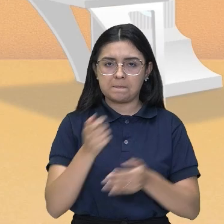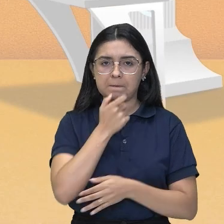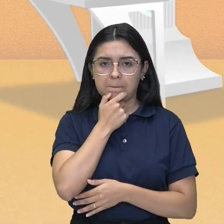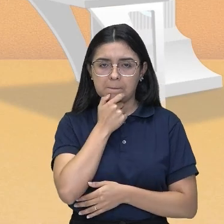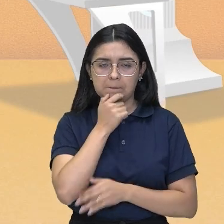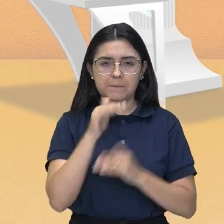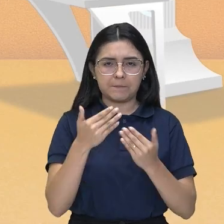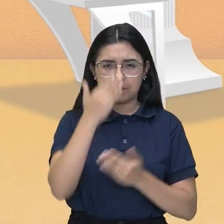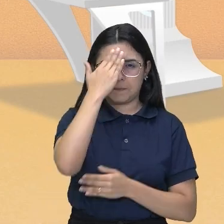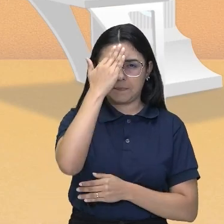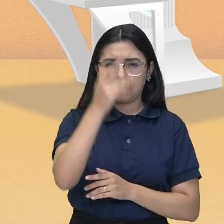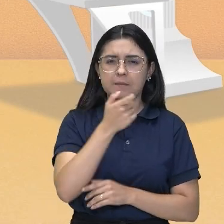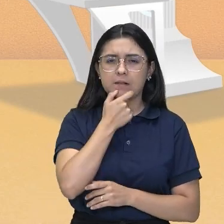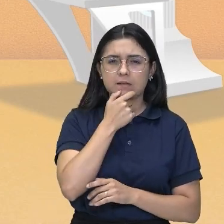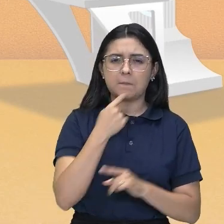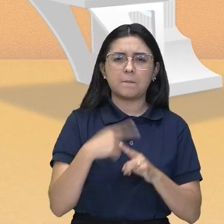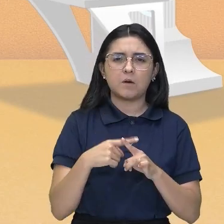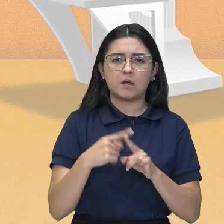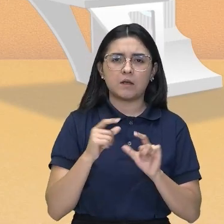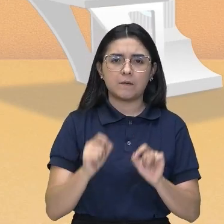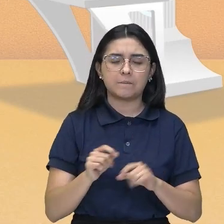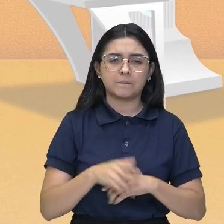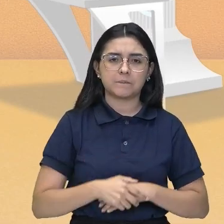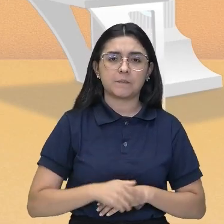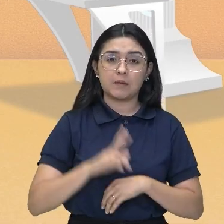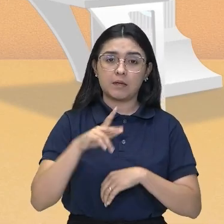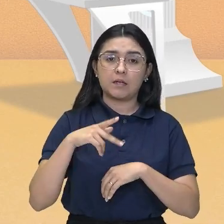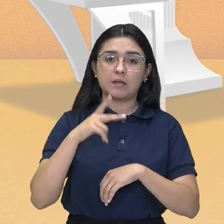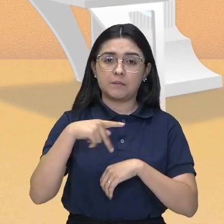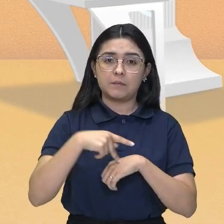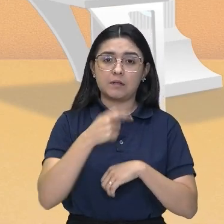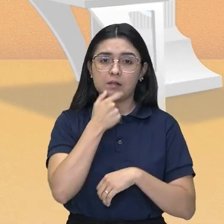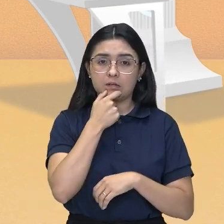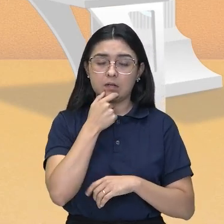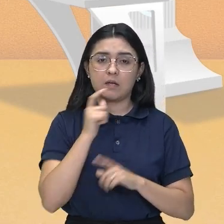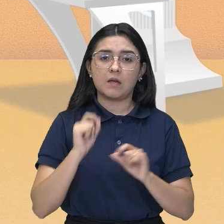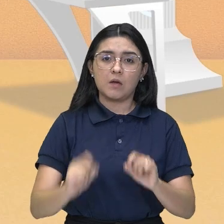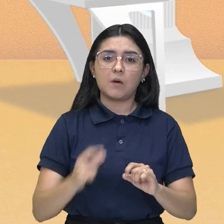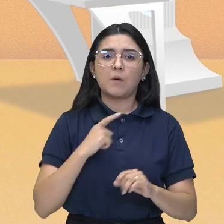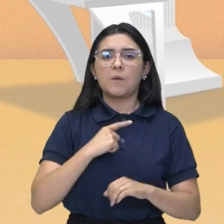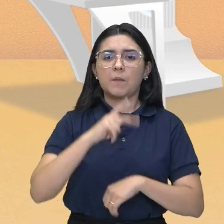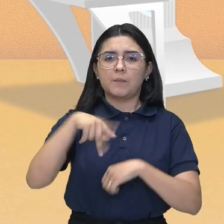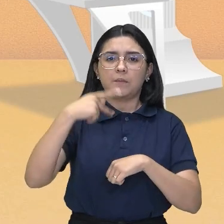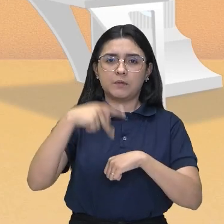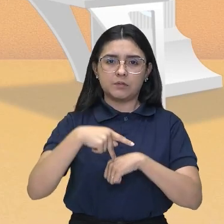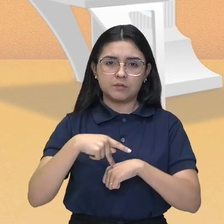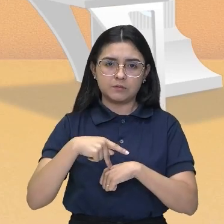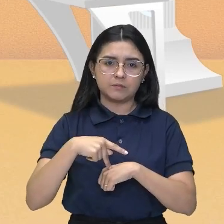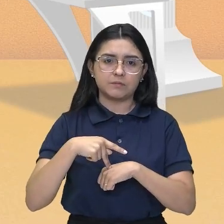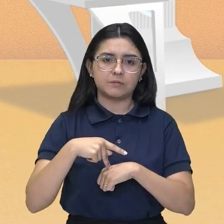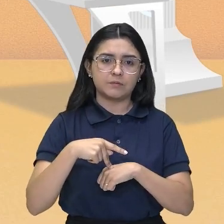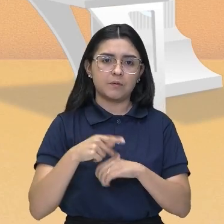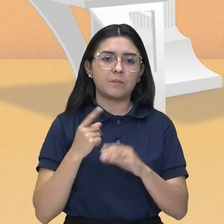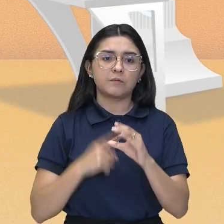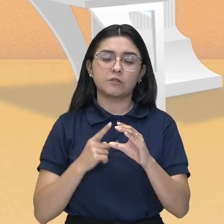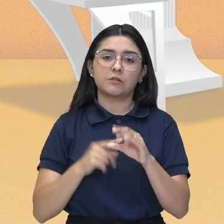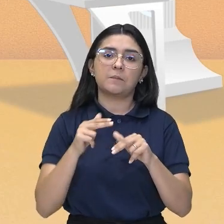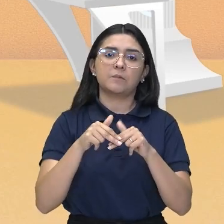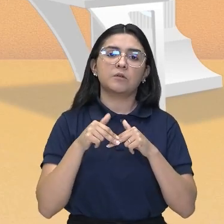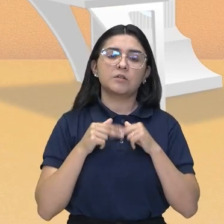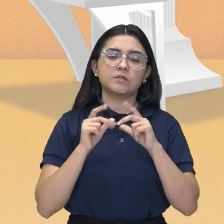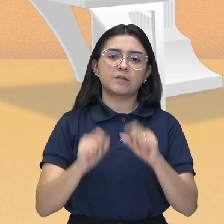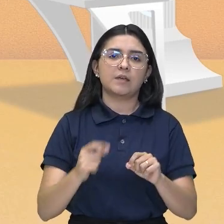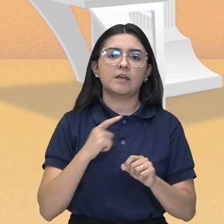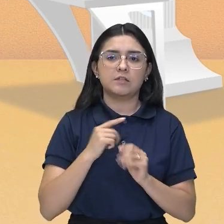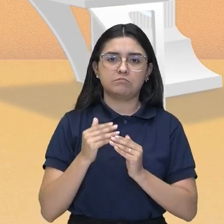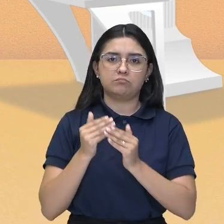porque a Inglaterra fazia isso, professor? A Inglaterra era um país humanista, eles não queriam a escravidão? Era por isso que eles faziam isso? Não,